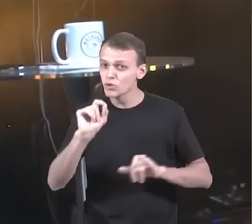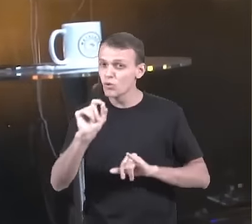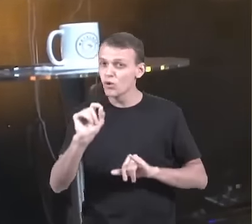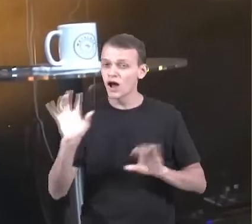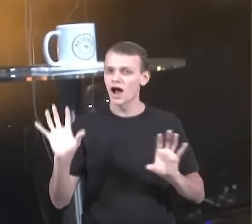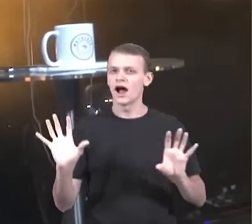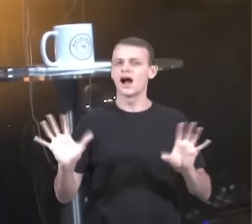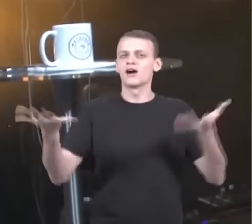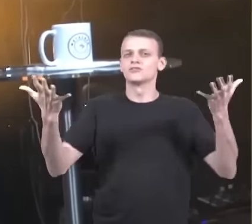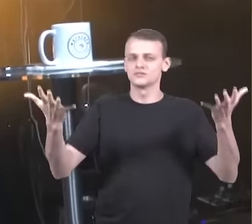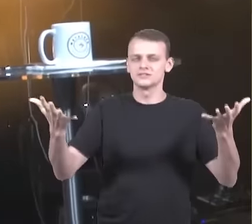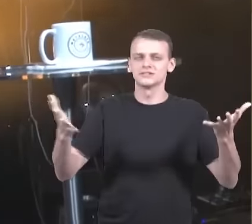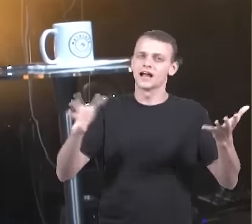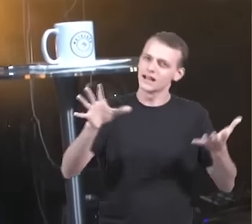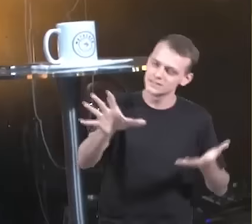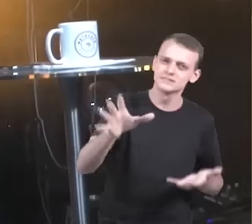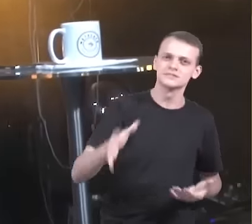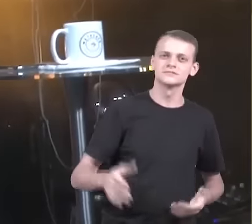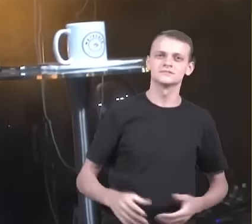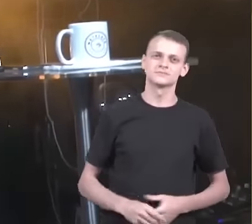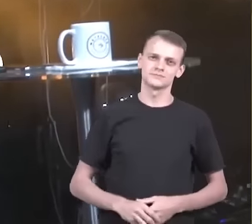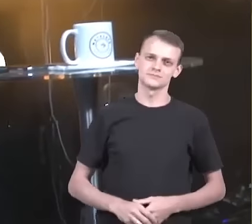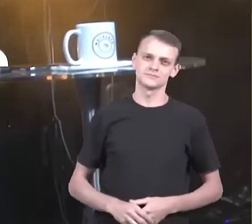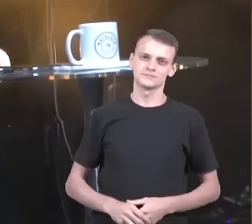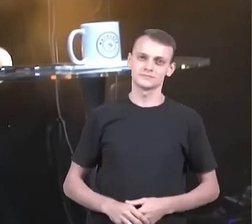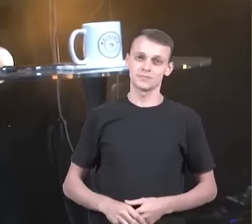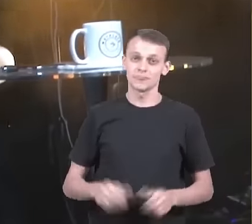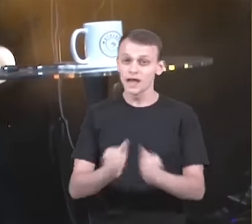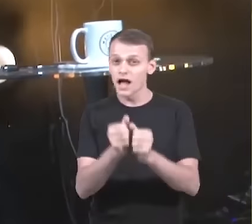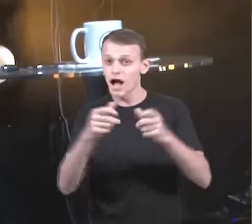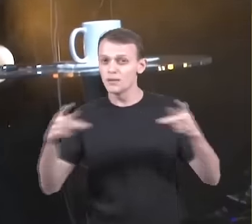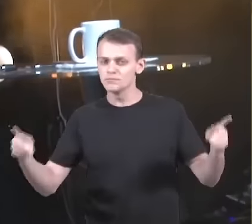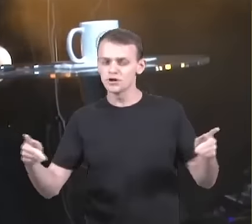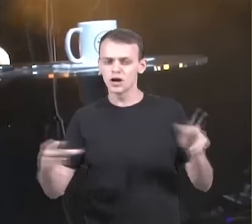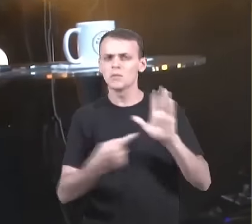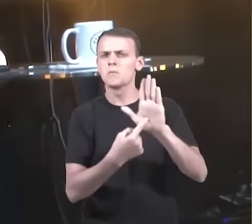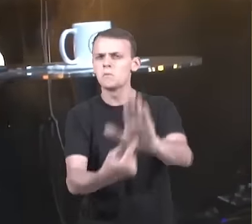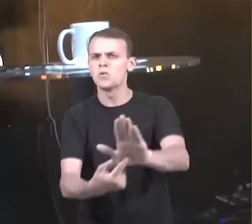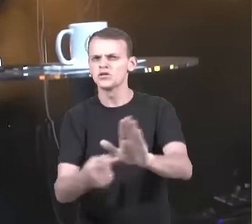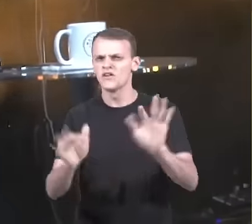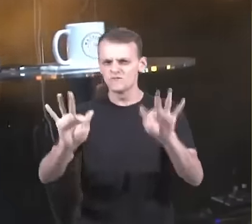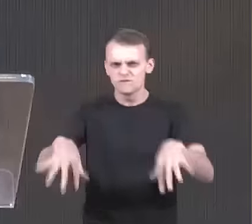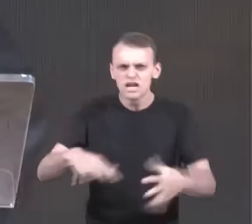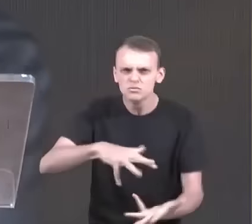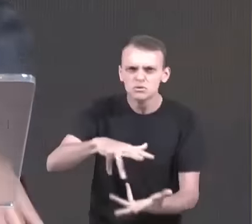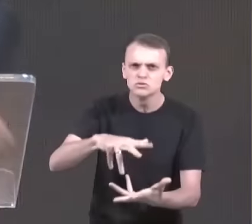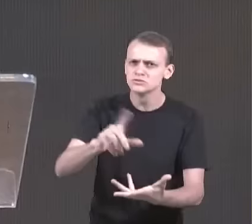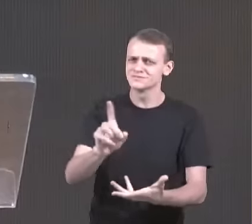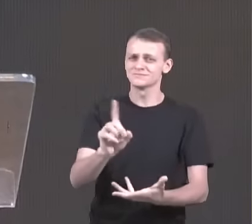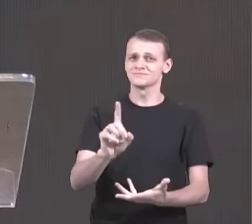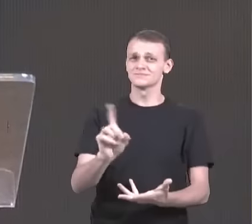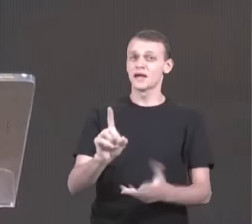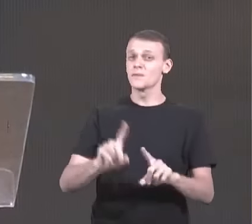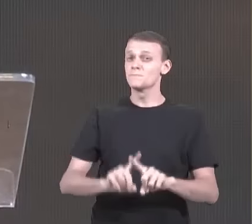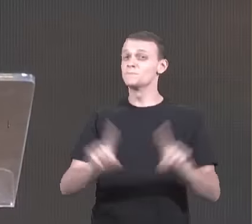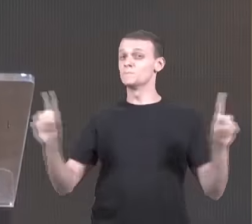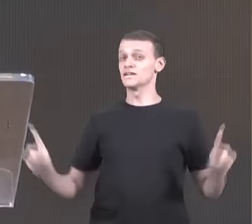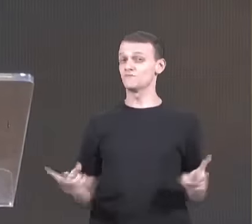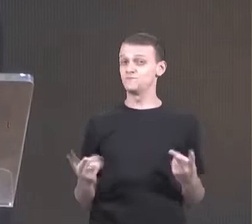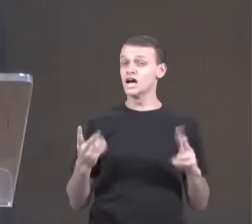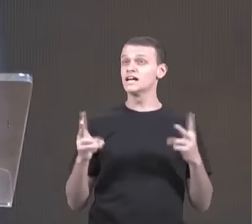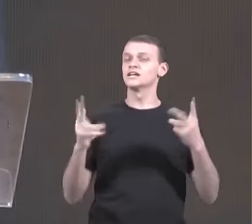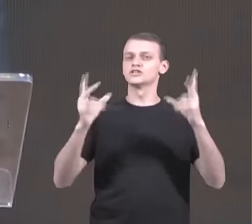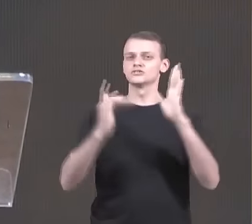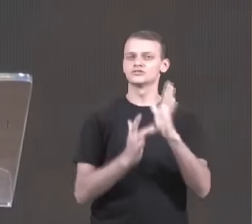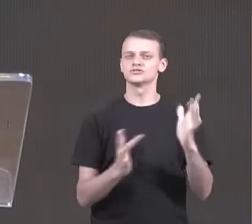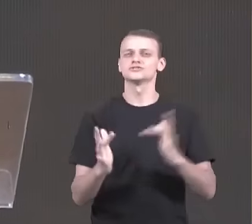nos últimos dias. O Apocalipse, portanto, não aponta para o fim do mundo, mas para a vitória de